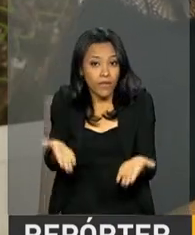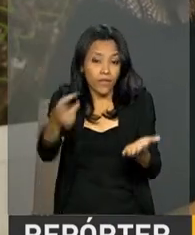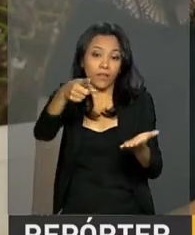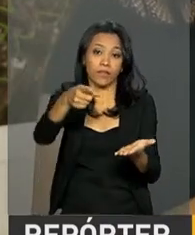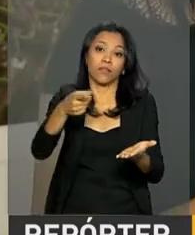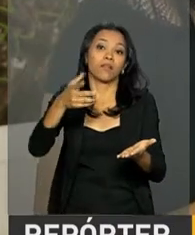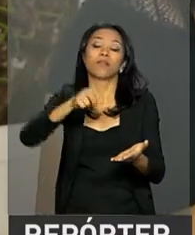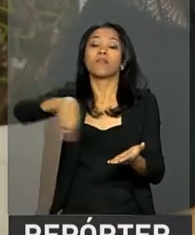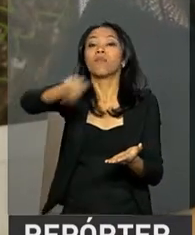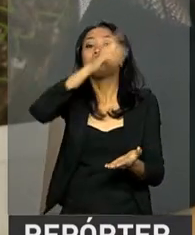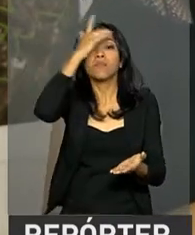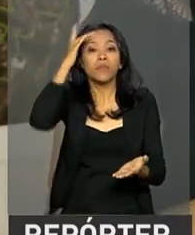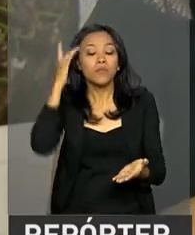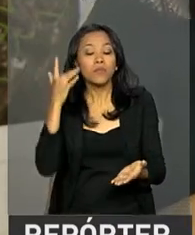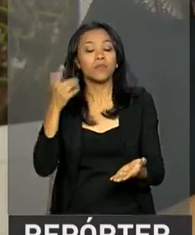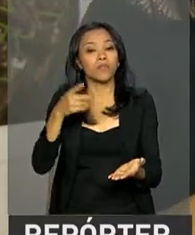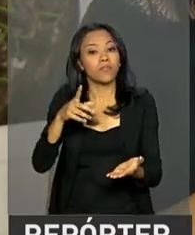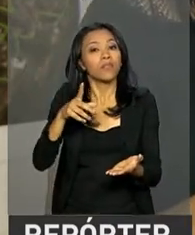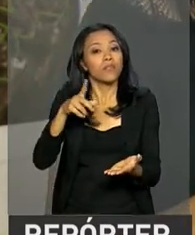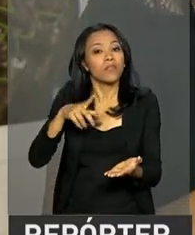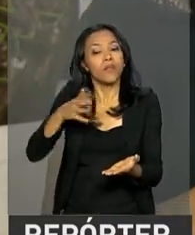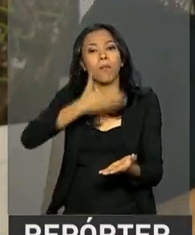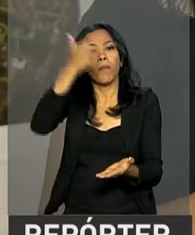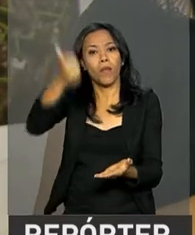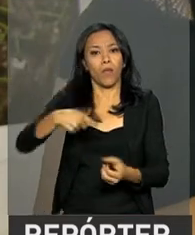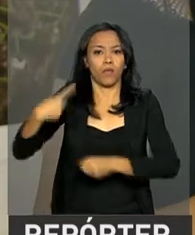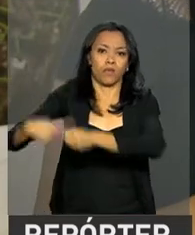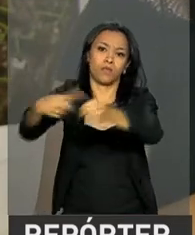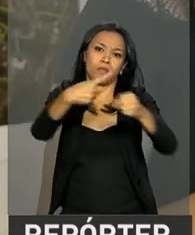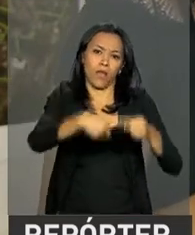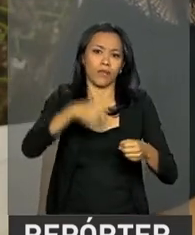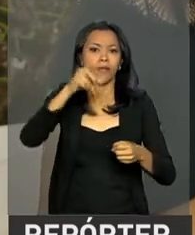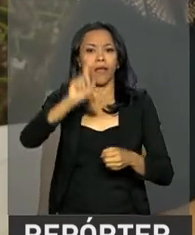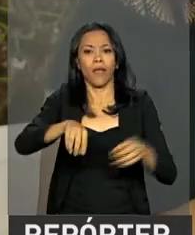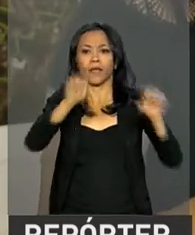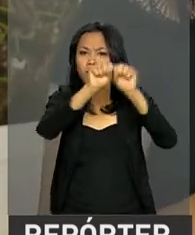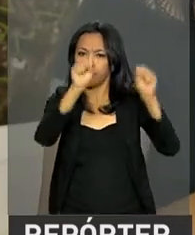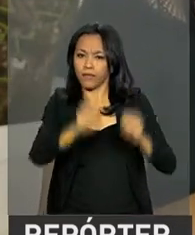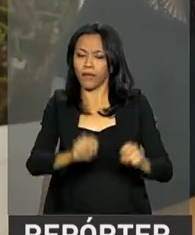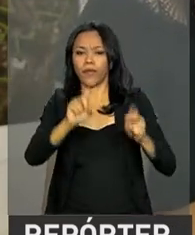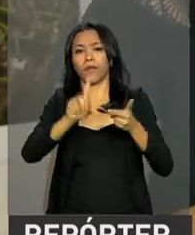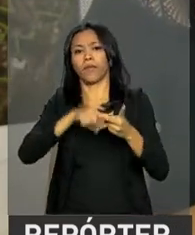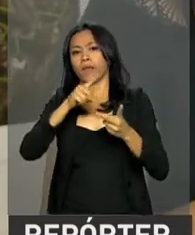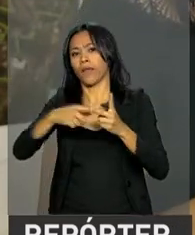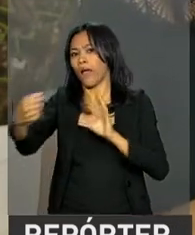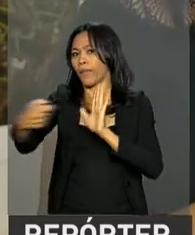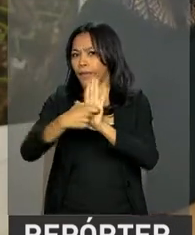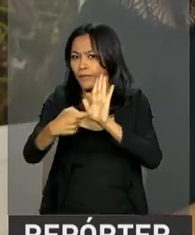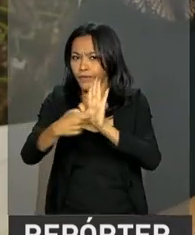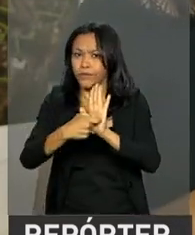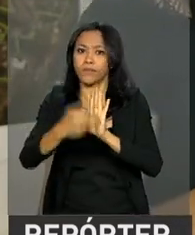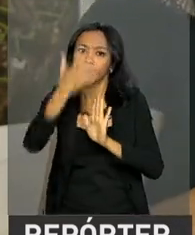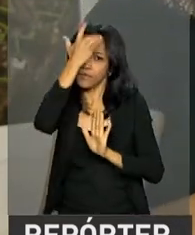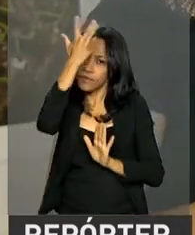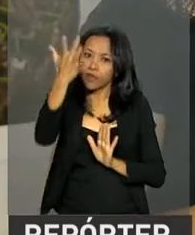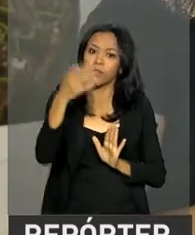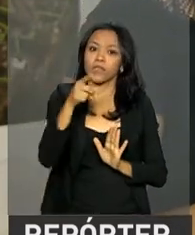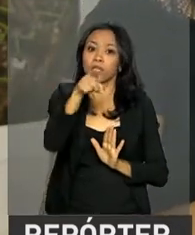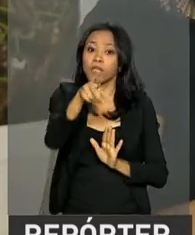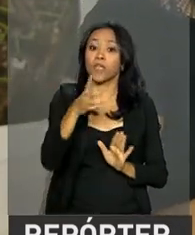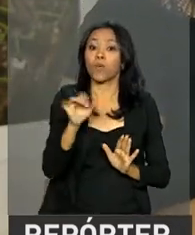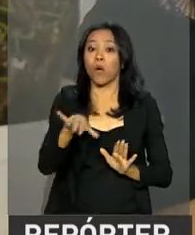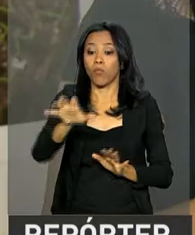inteligentes para melhorar a qualidade de vida nas cidades. São sistemas, aplicativos que tornam a vida mais fácil, como o